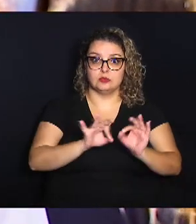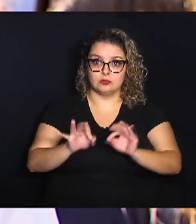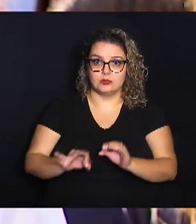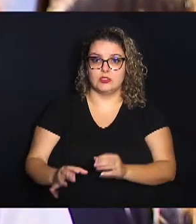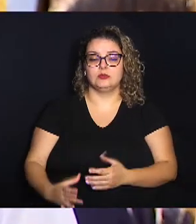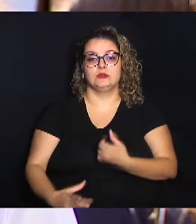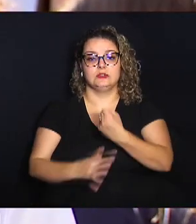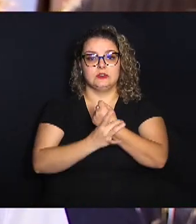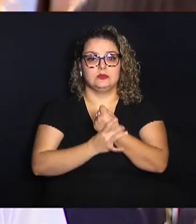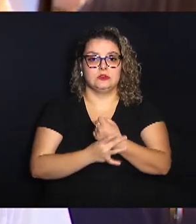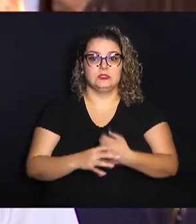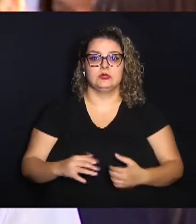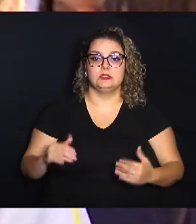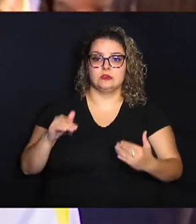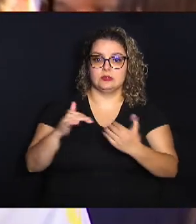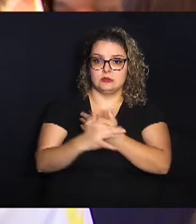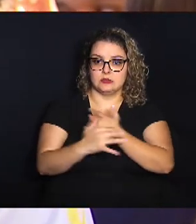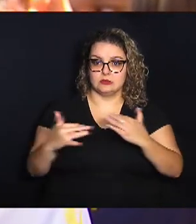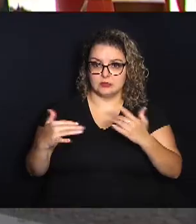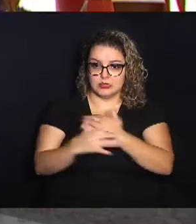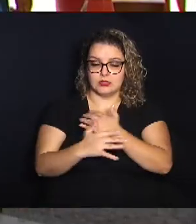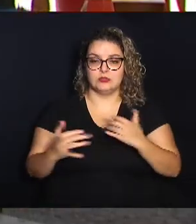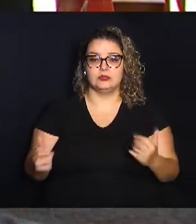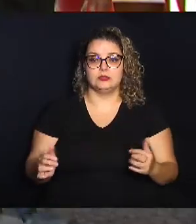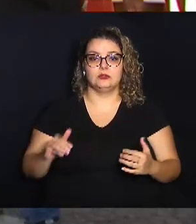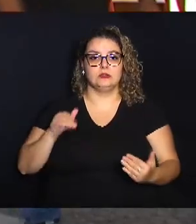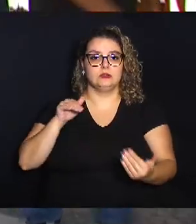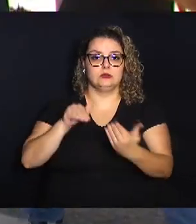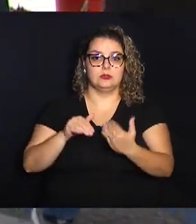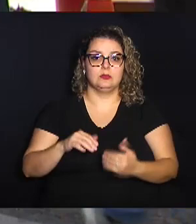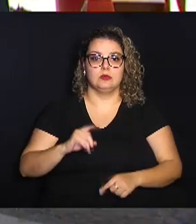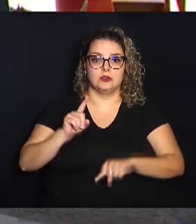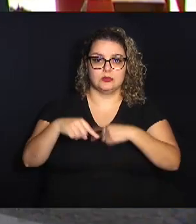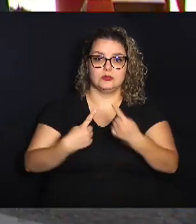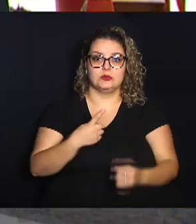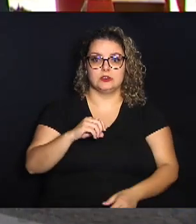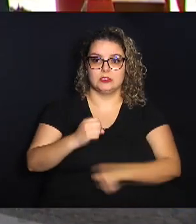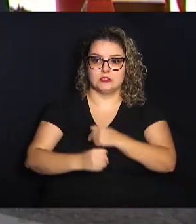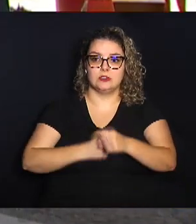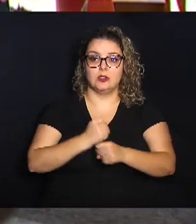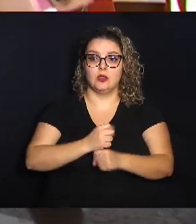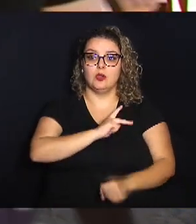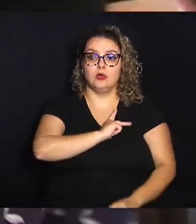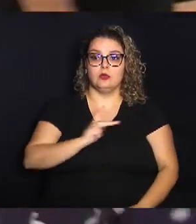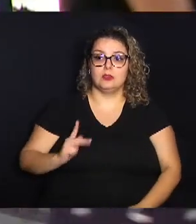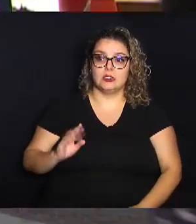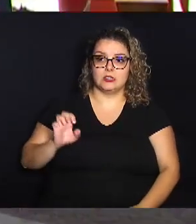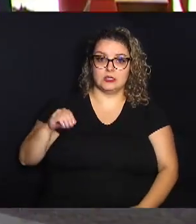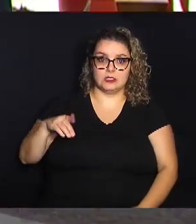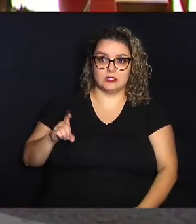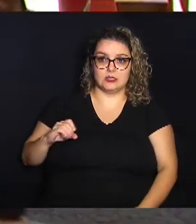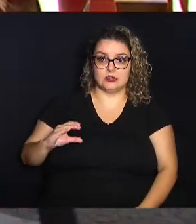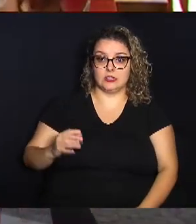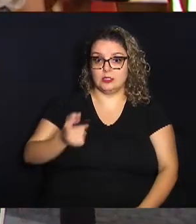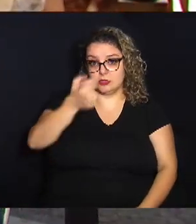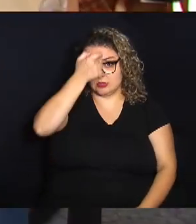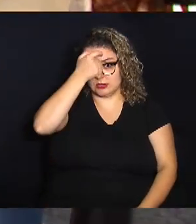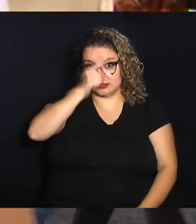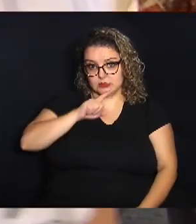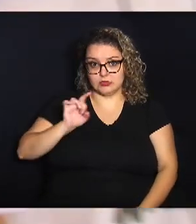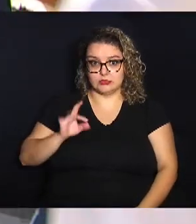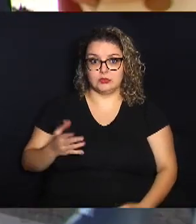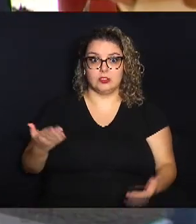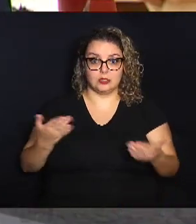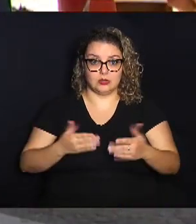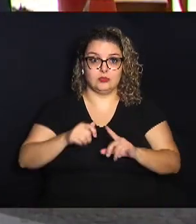tem um planejamento para os próximos 10 anos. Bom, como disse aí o presidente da INDEC, conscientização, não só agora, evidentemente,